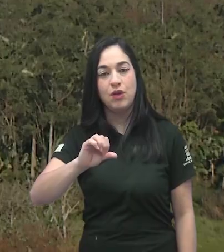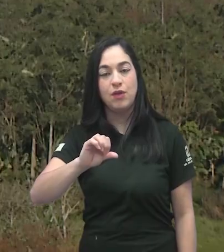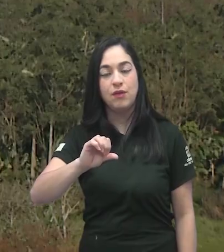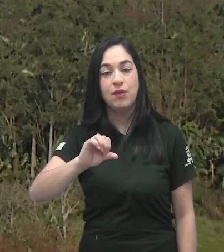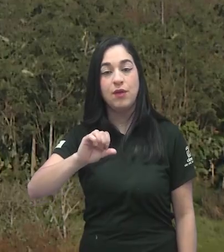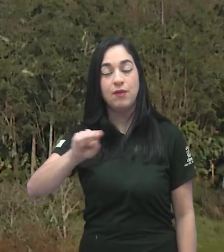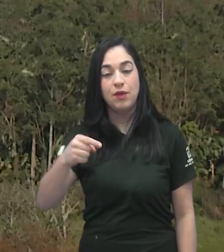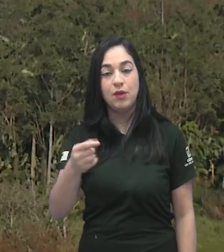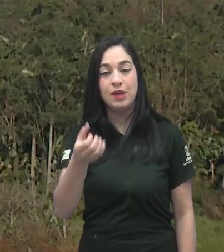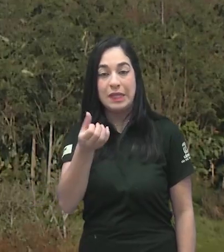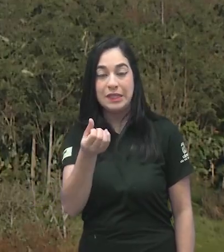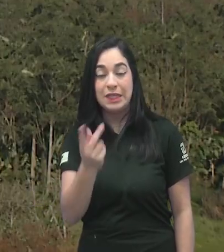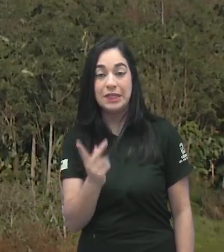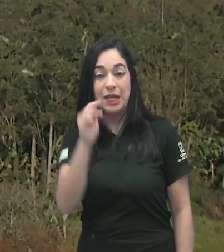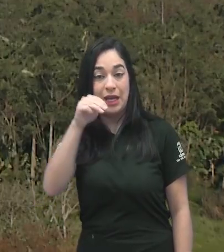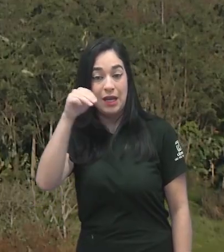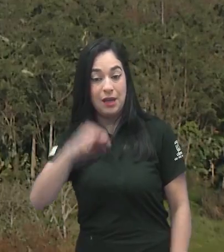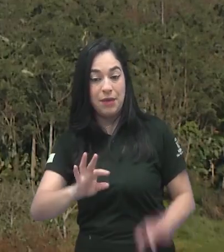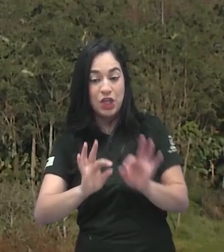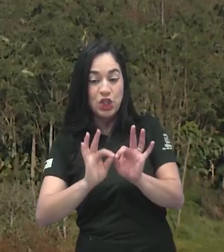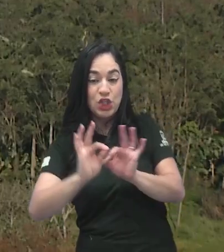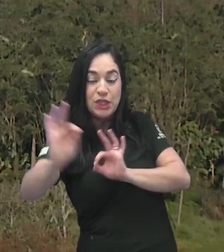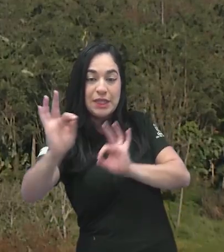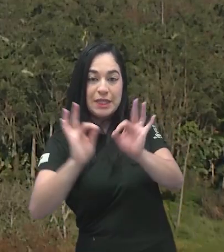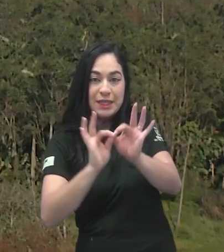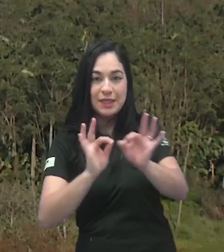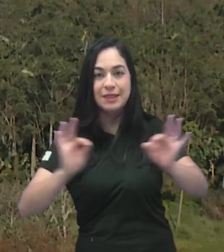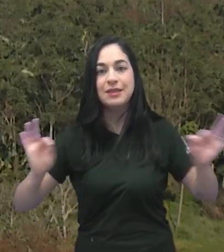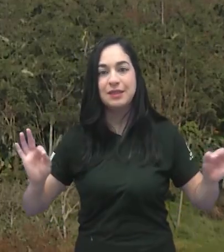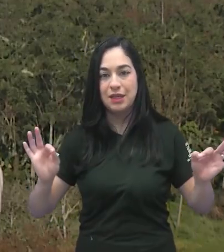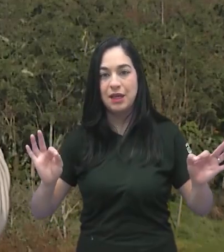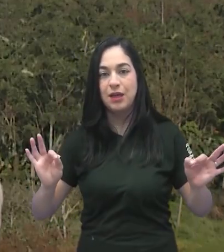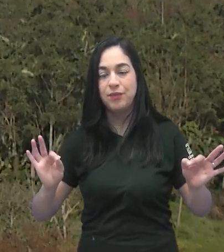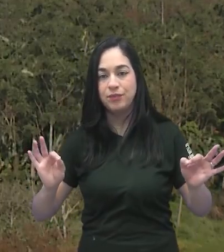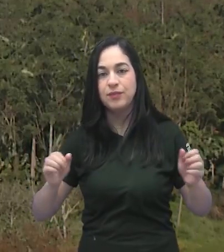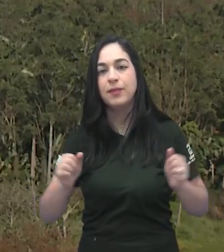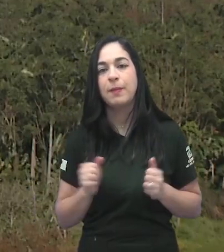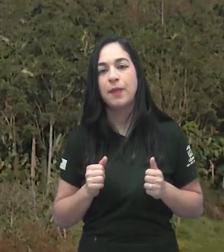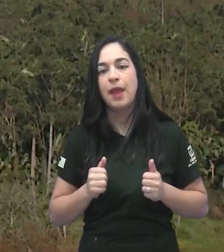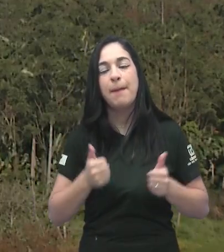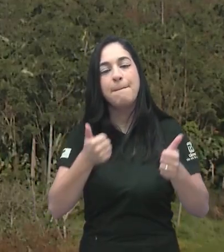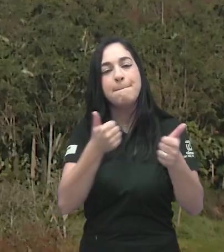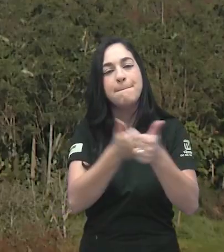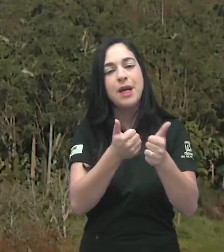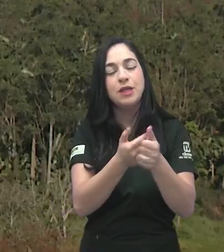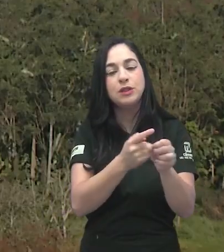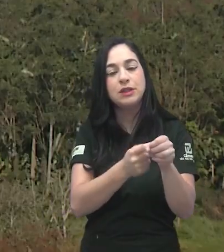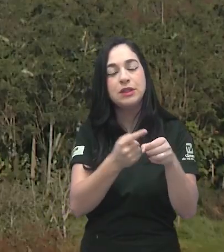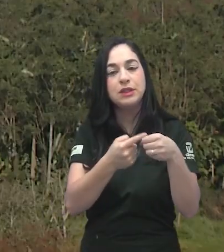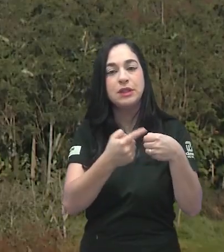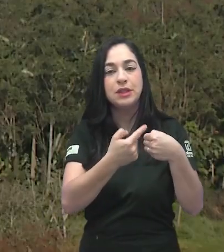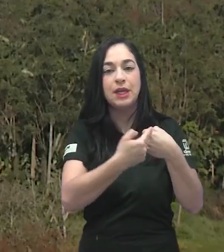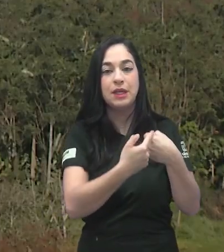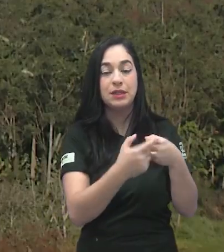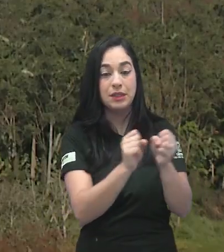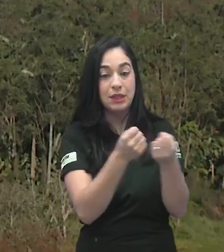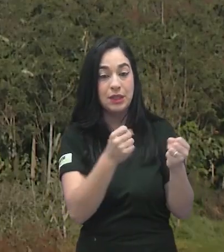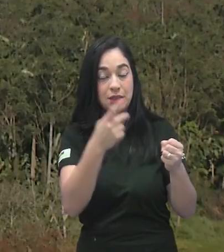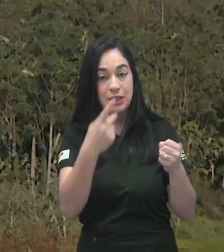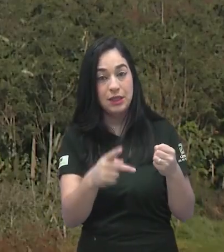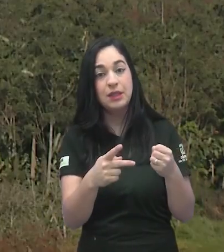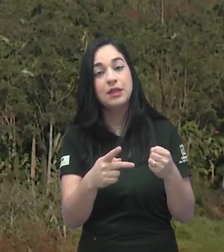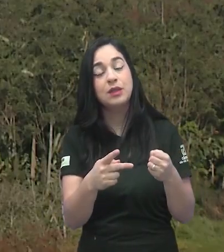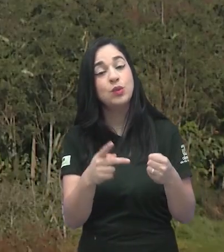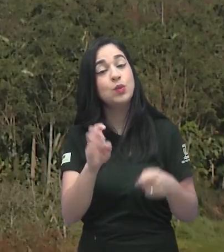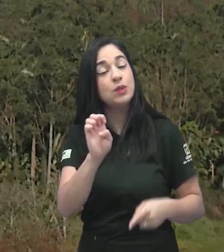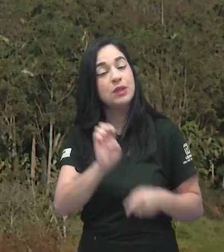1.099,6 quilômetros quadrados de extensão territorial e está atualmente entre os maiores municípios do estado